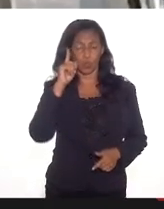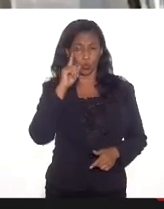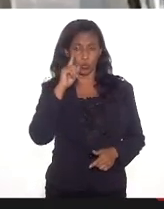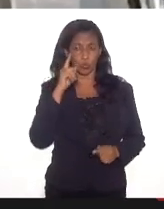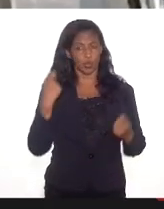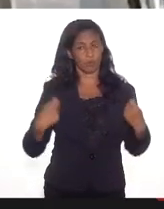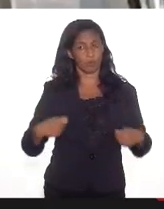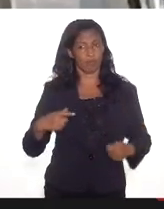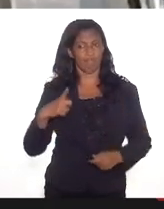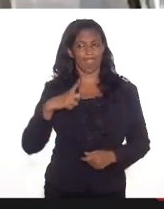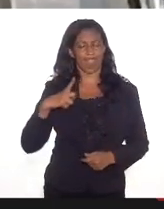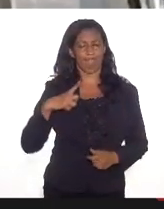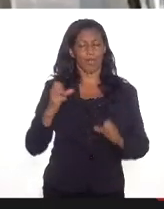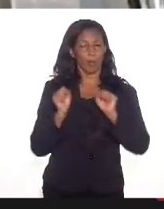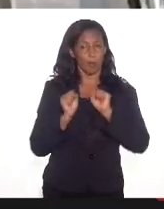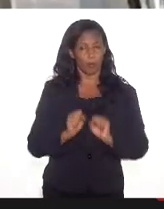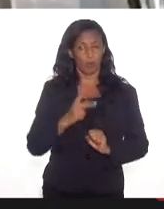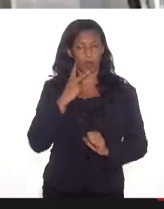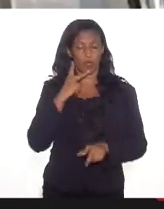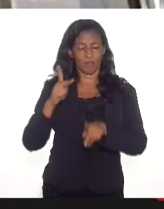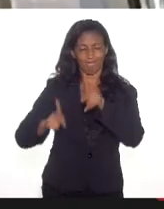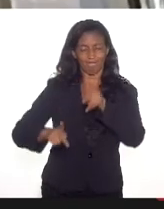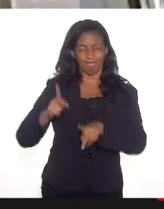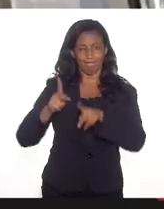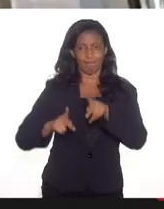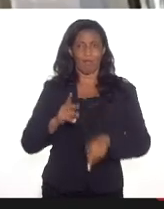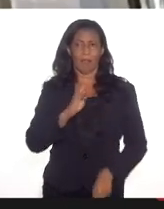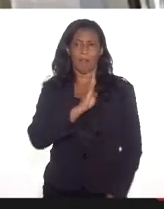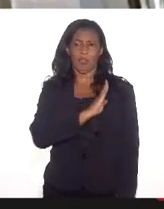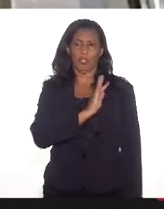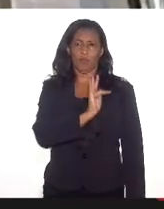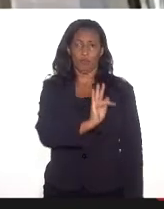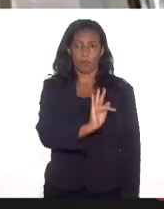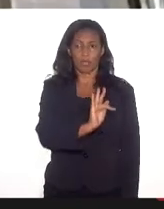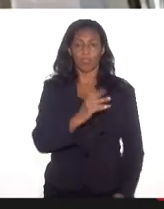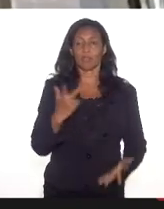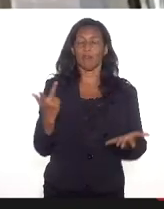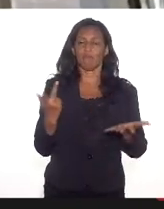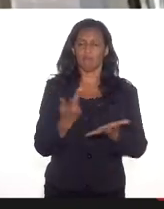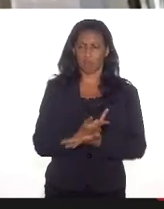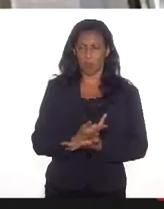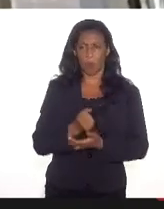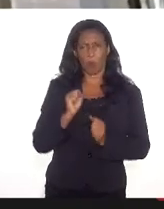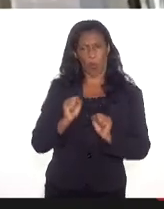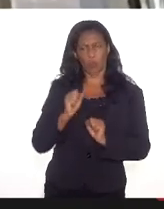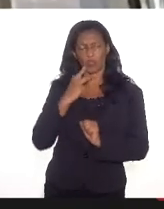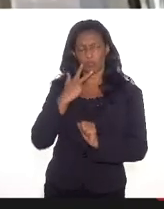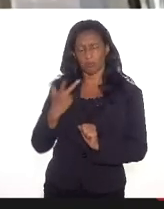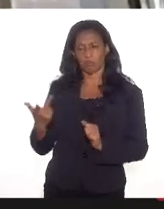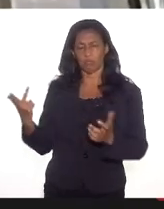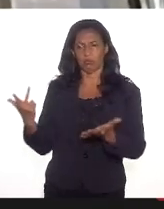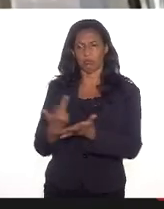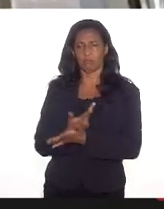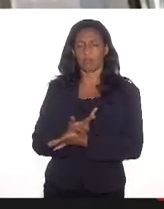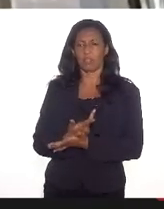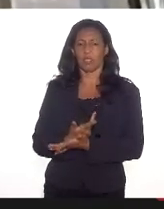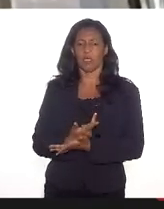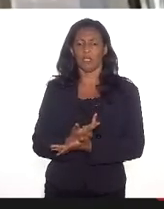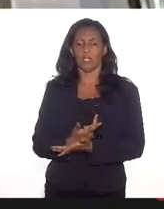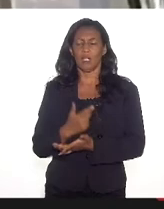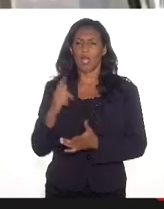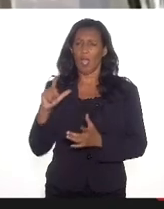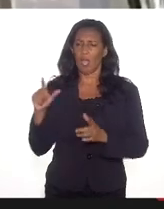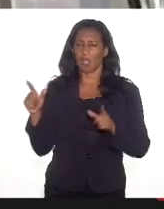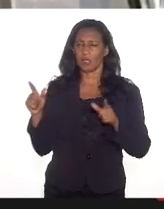podemos dizer que essa população está na Baixada Fluminense claro podemos dizer podemos dizer também que elas se